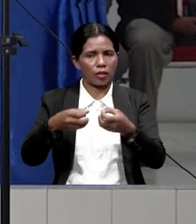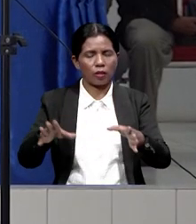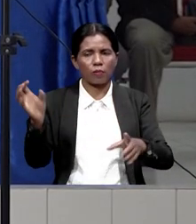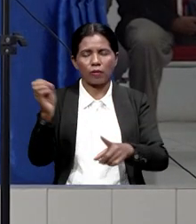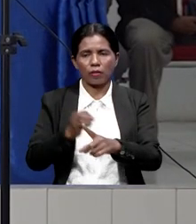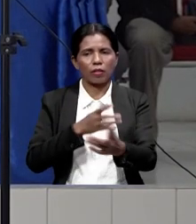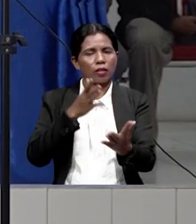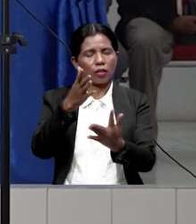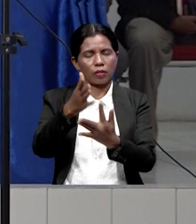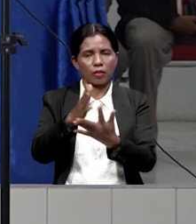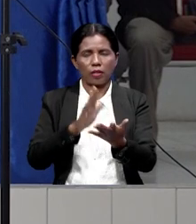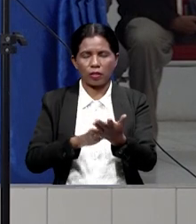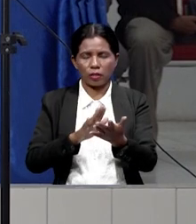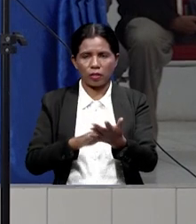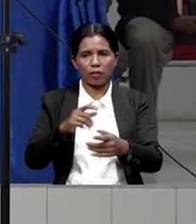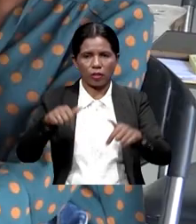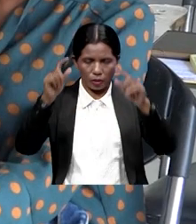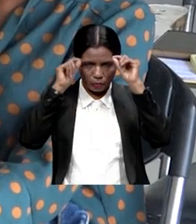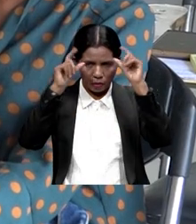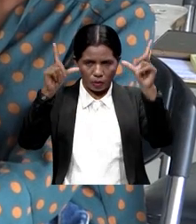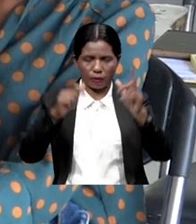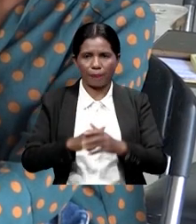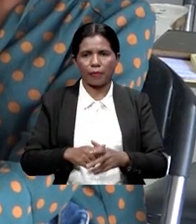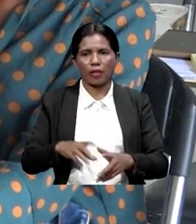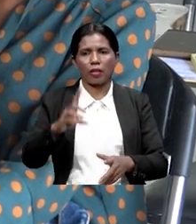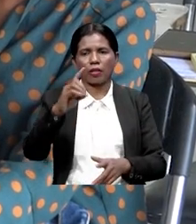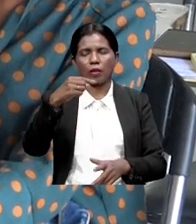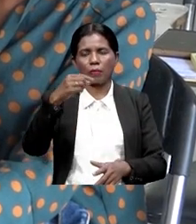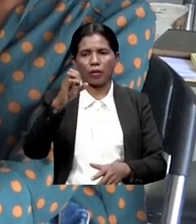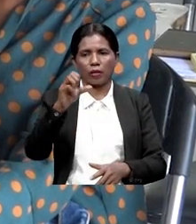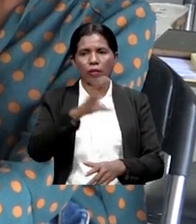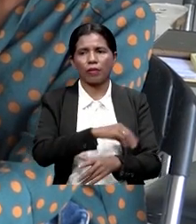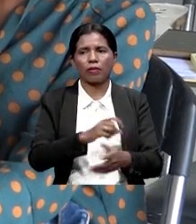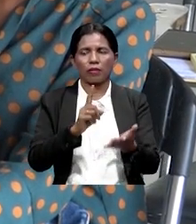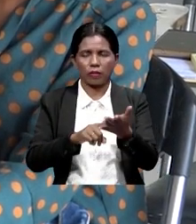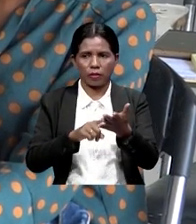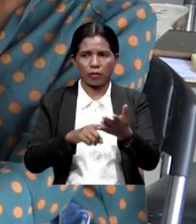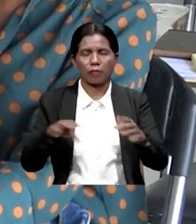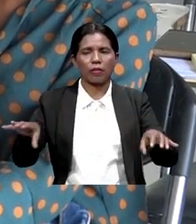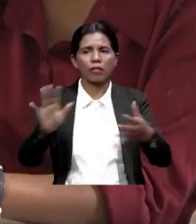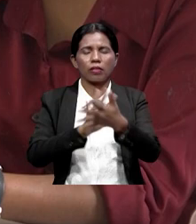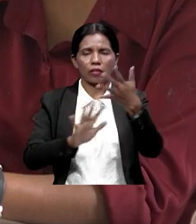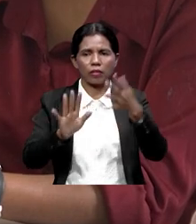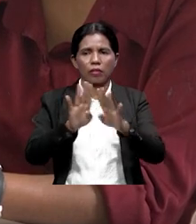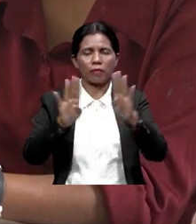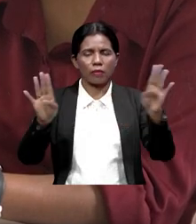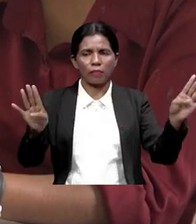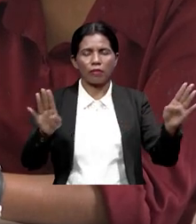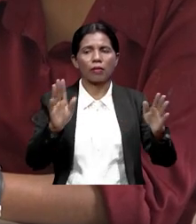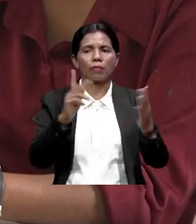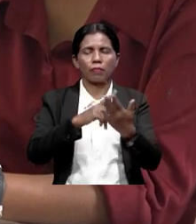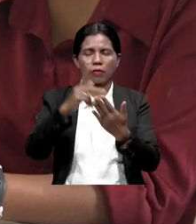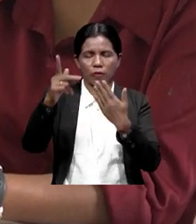ato acesso ba pré-escolar e a território nacional. Domingos Lemos ato questão ne lihusinha discurso ba cerimônia abertura e implementação